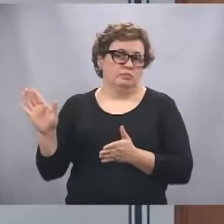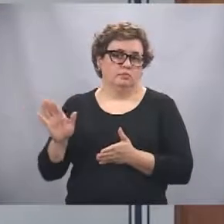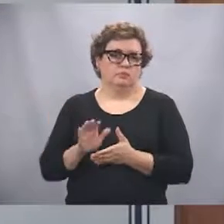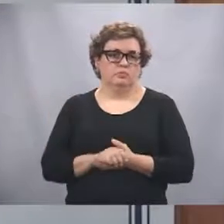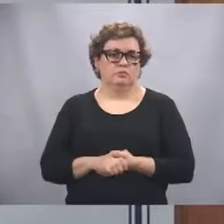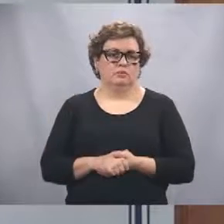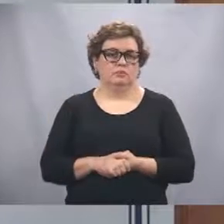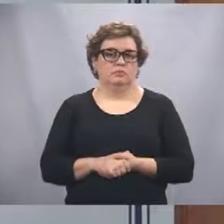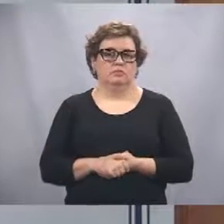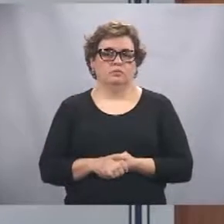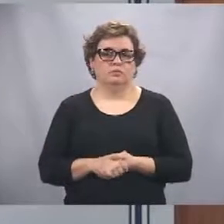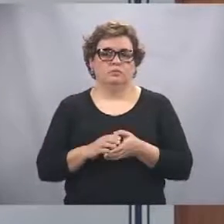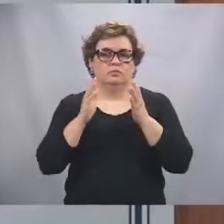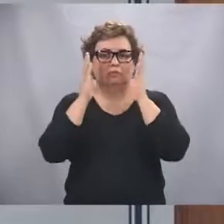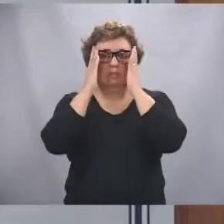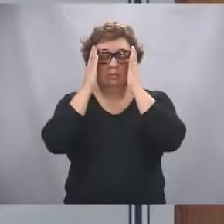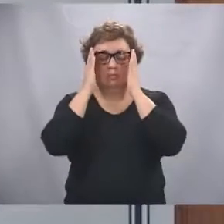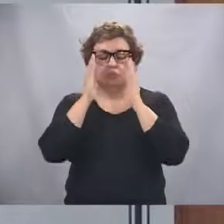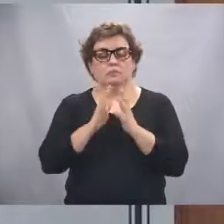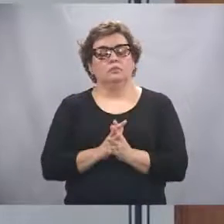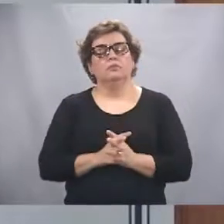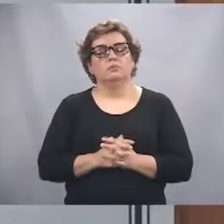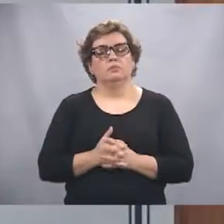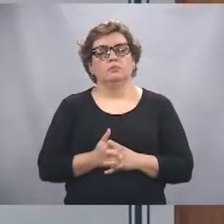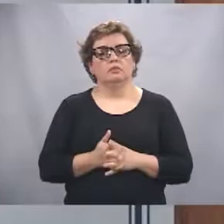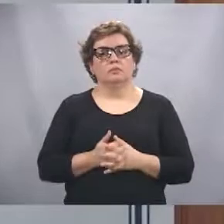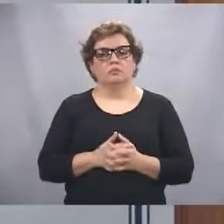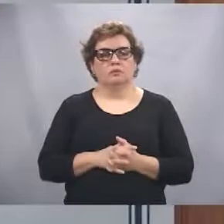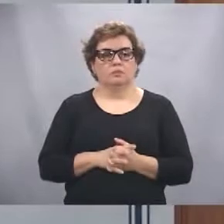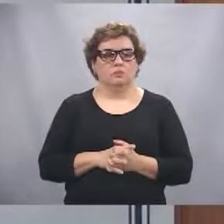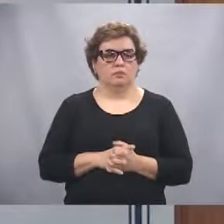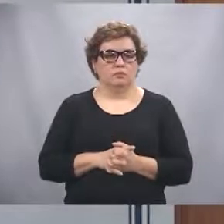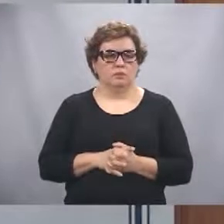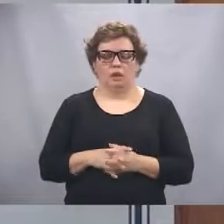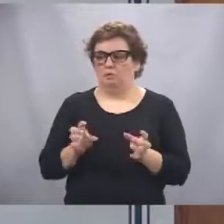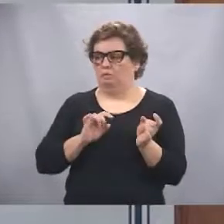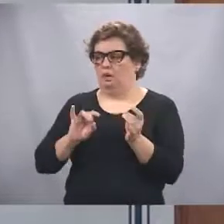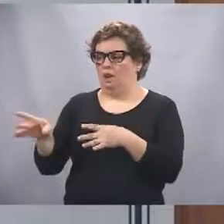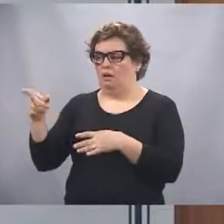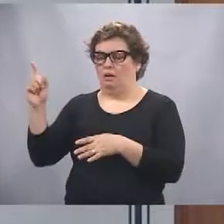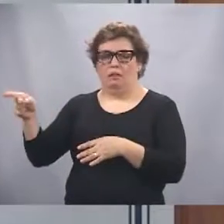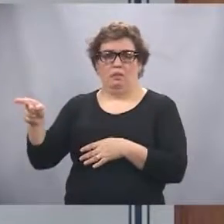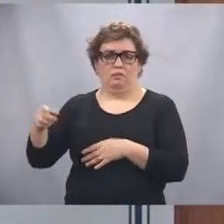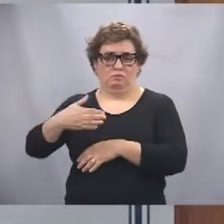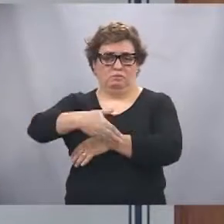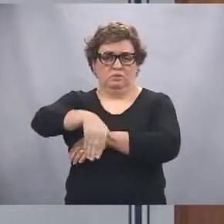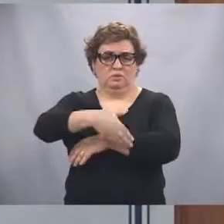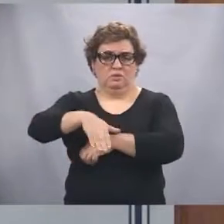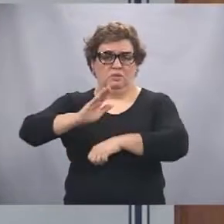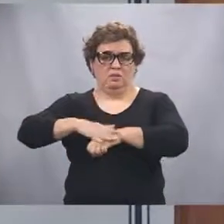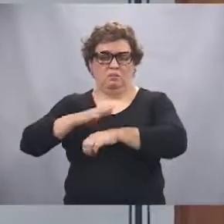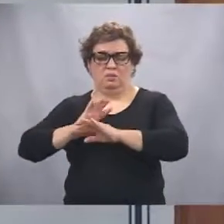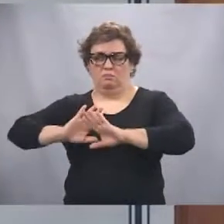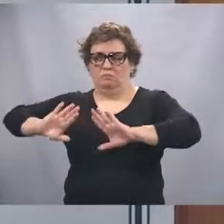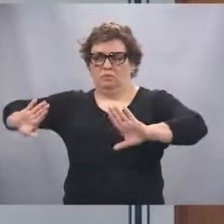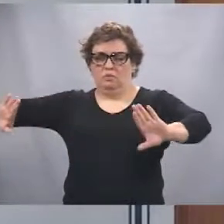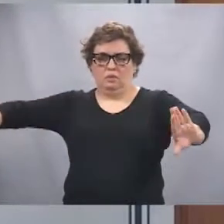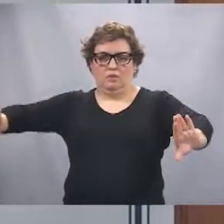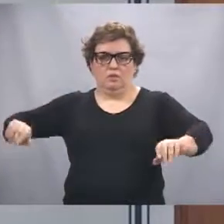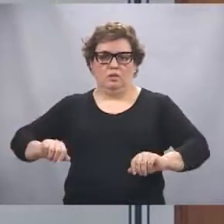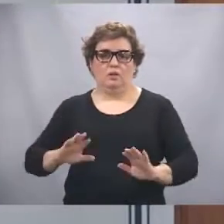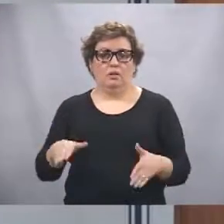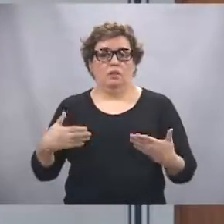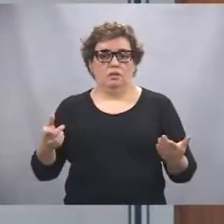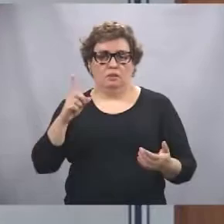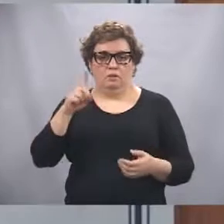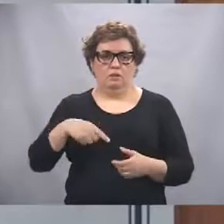ele simplesmente abandona o automóvel na Avenida Santo Antônio, nas ruas mais periféricas. Então, esse é um problema